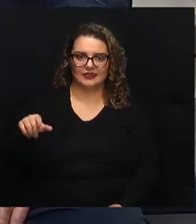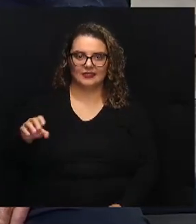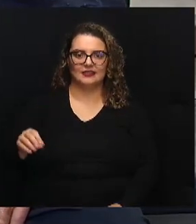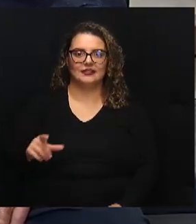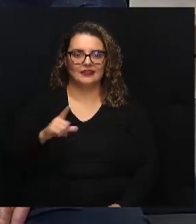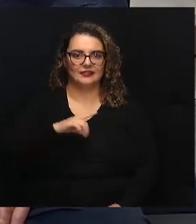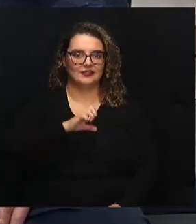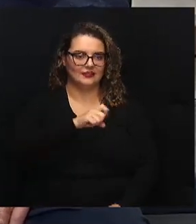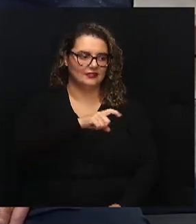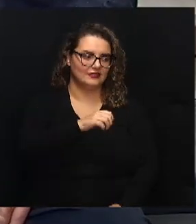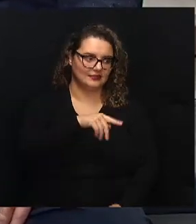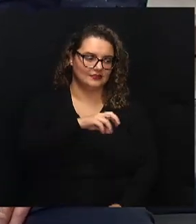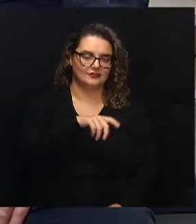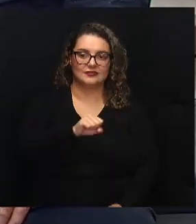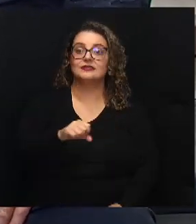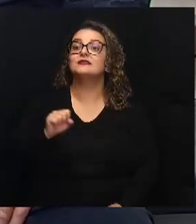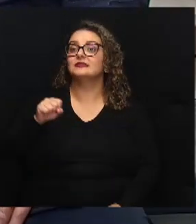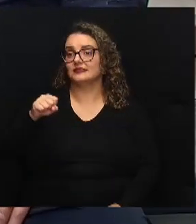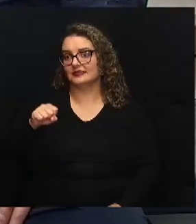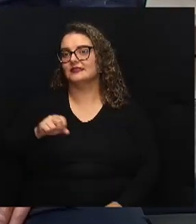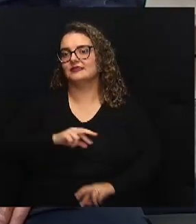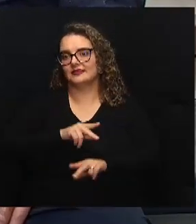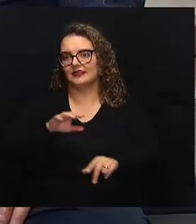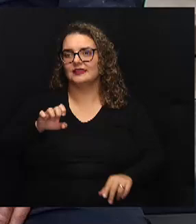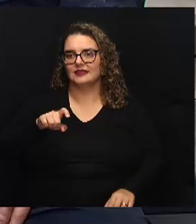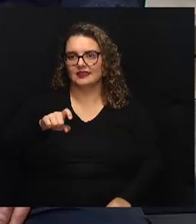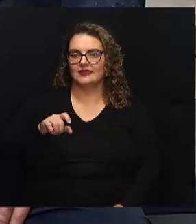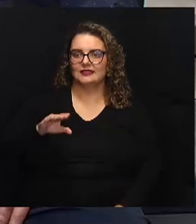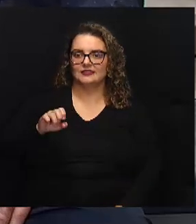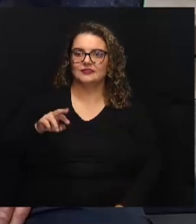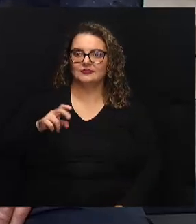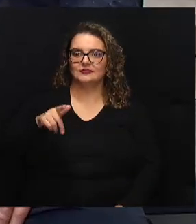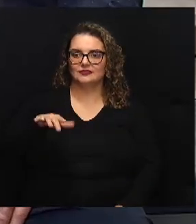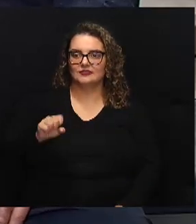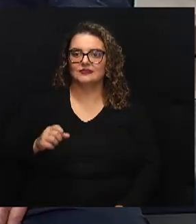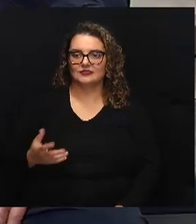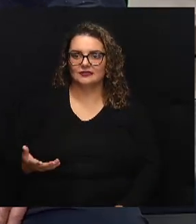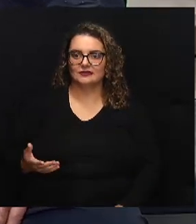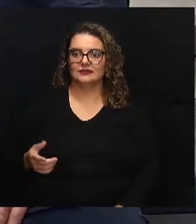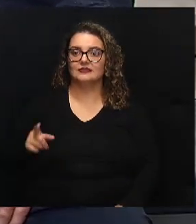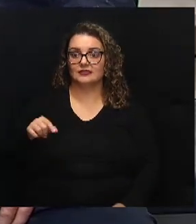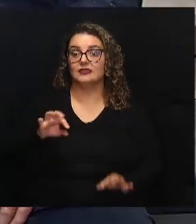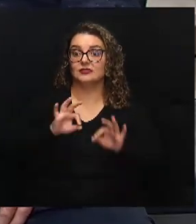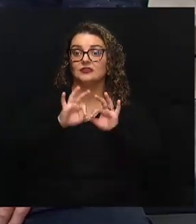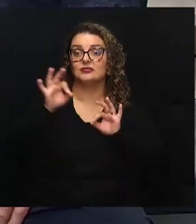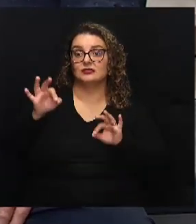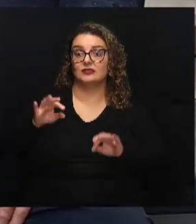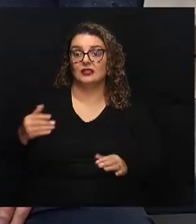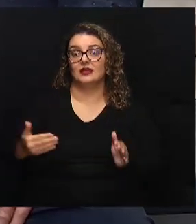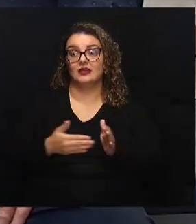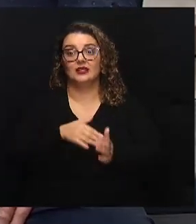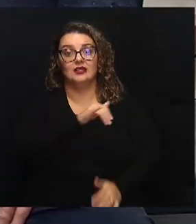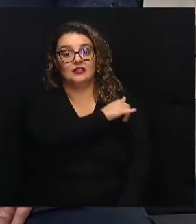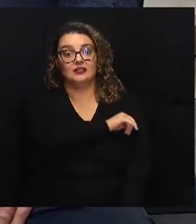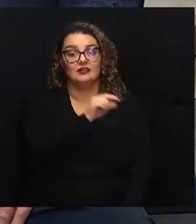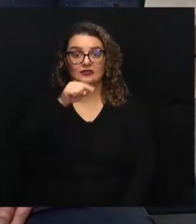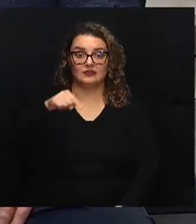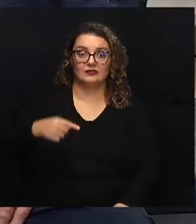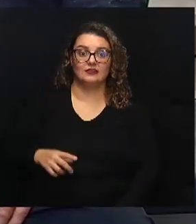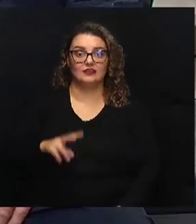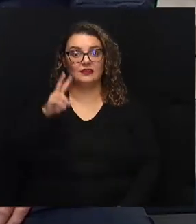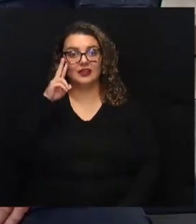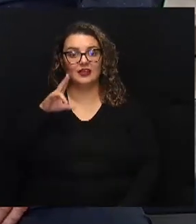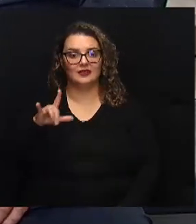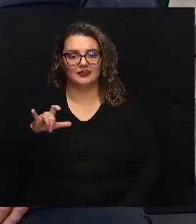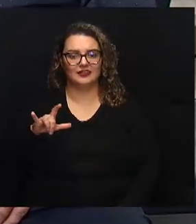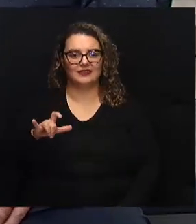Tem gente que vem de excursão para cá, Vem, tem muita excursão, recebemos muitas excursões e às vezes vem excursão de longe, até do Rio de Janeiro vem excursão aqui. Eu sigo lá o